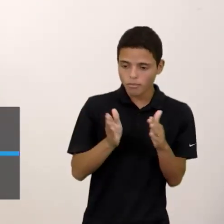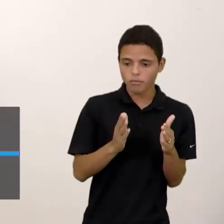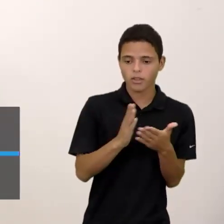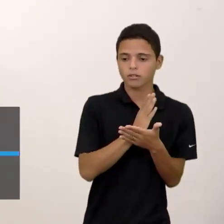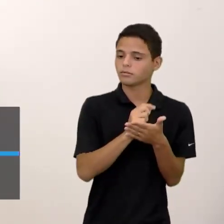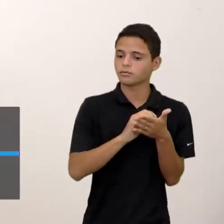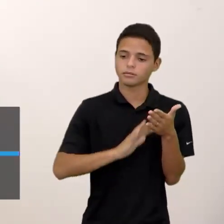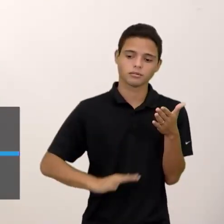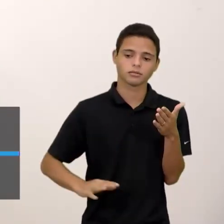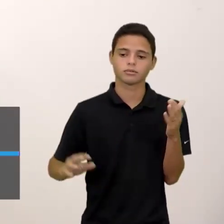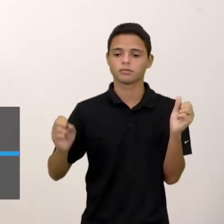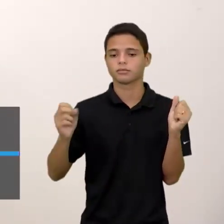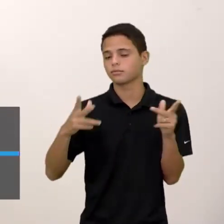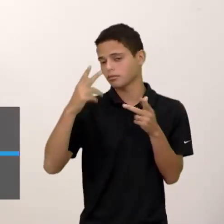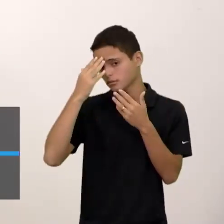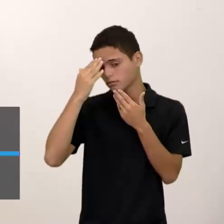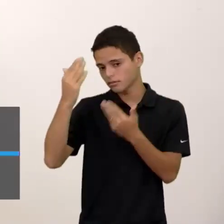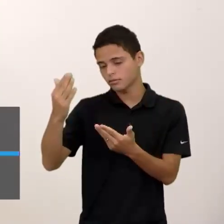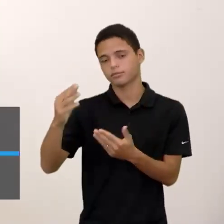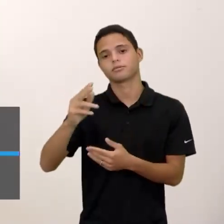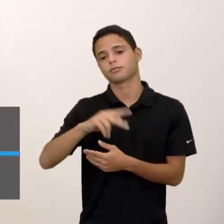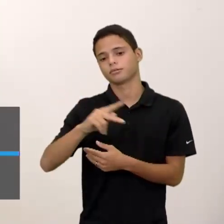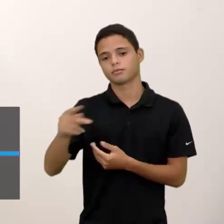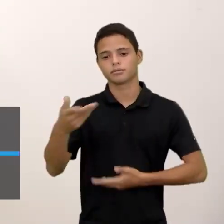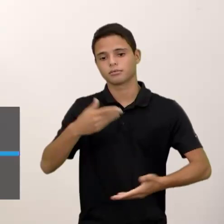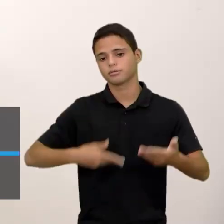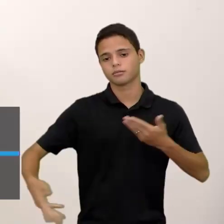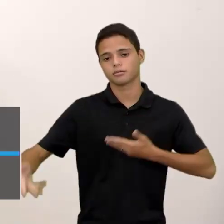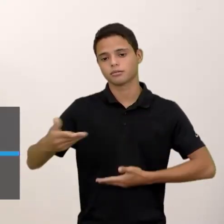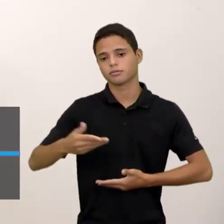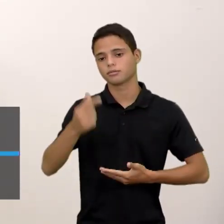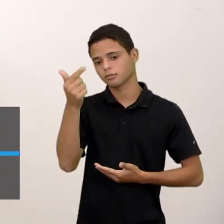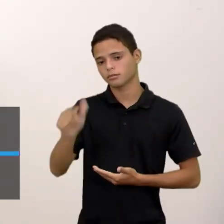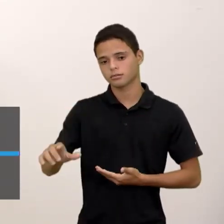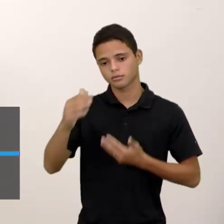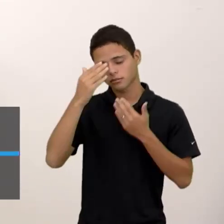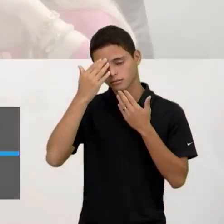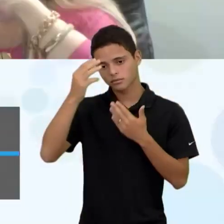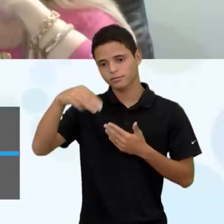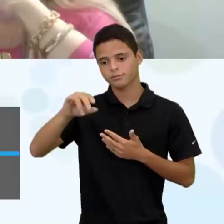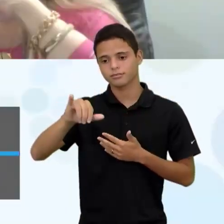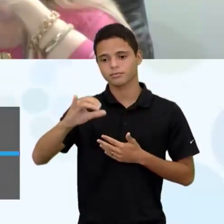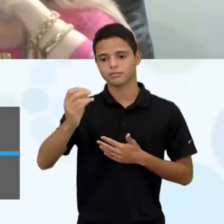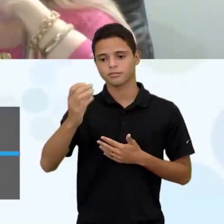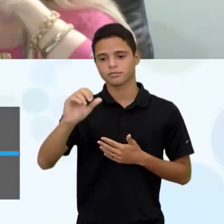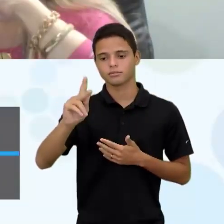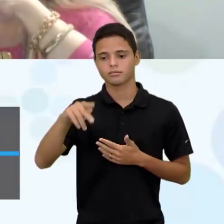nossas atividades. Então, obrigado, professores, pelas interações e, mais uma vez, obrigado, Michele, pelas suas